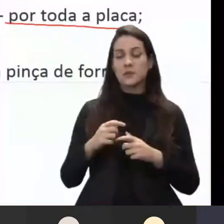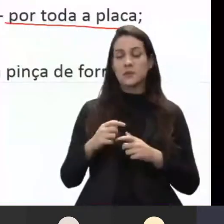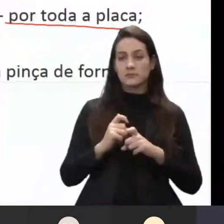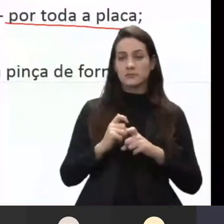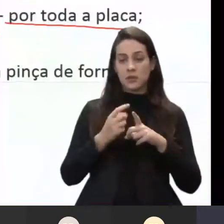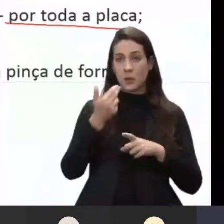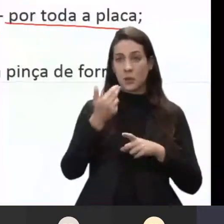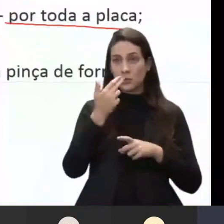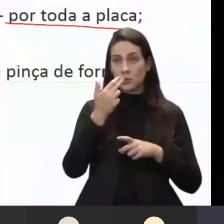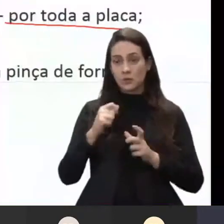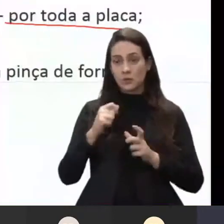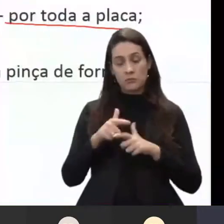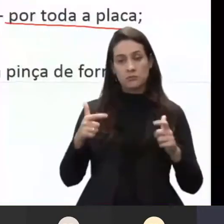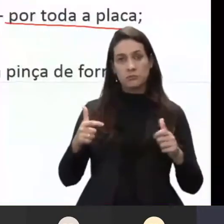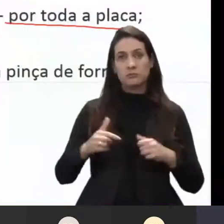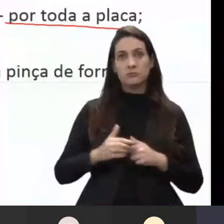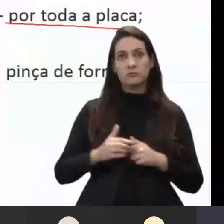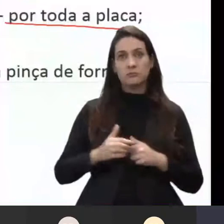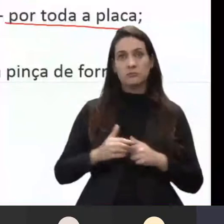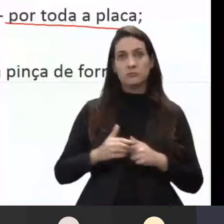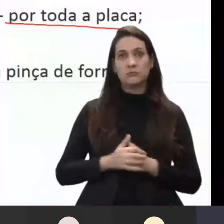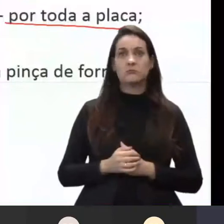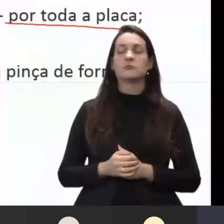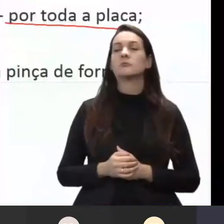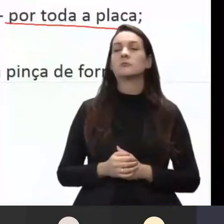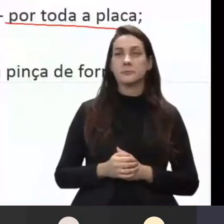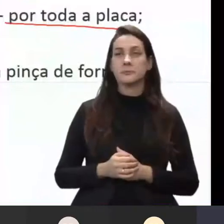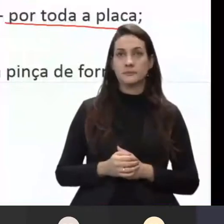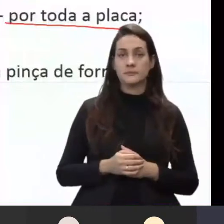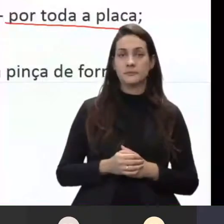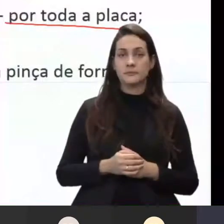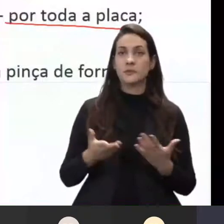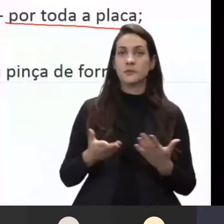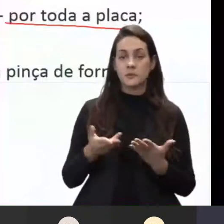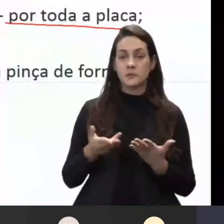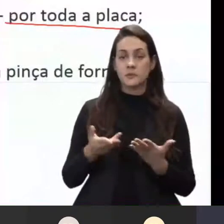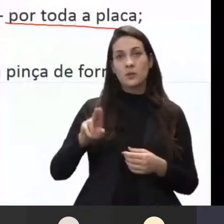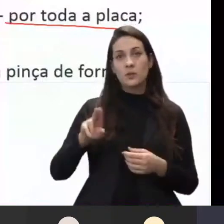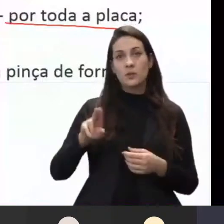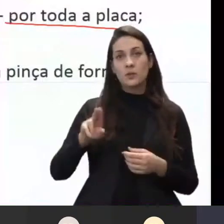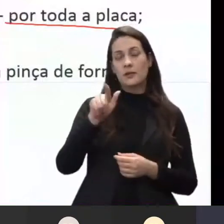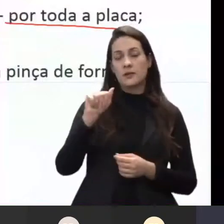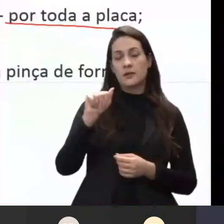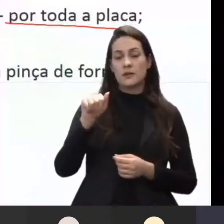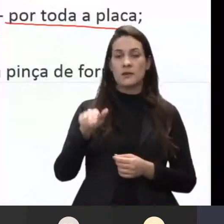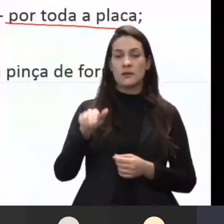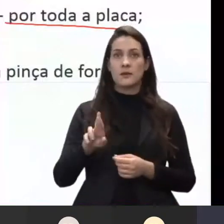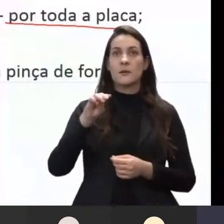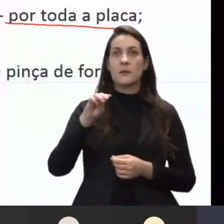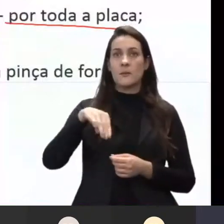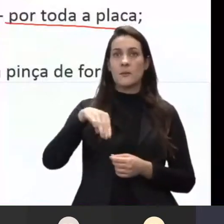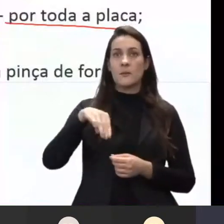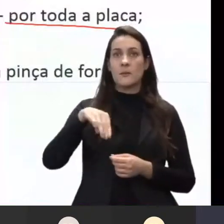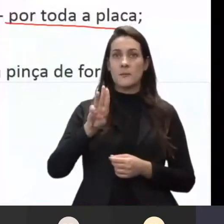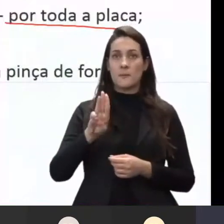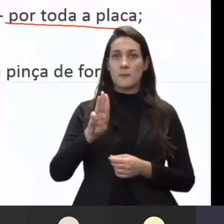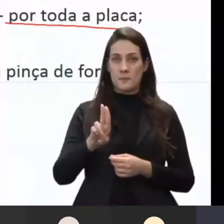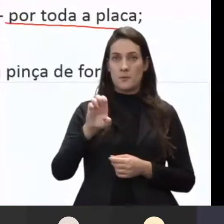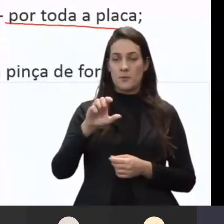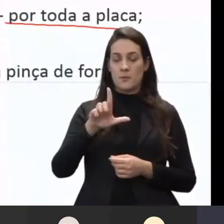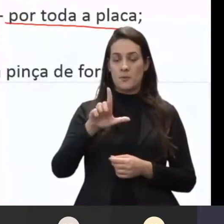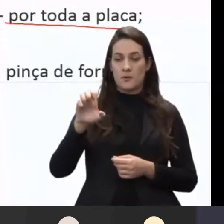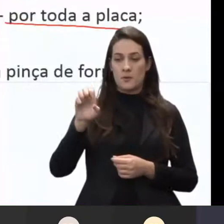crescer. E no caso, o agar-sangue, ele é mais nutritivo ainda do que o agar Miller-Hinton. E aí, você vai